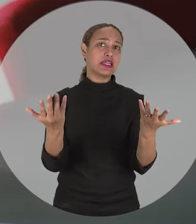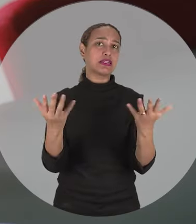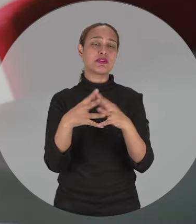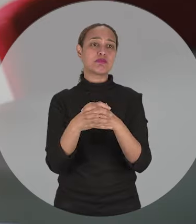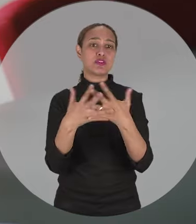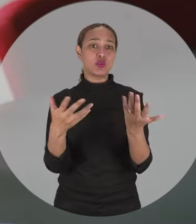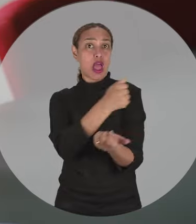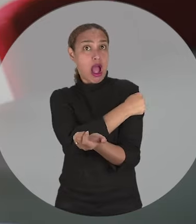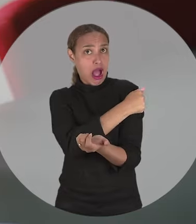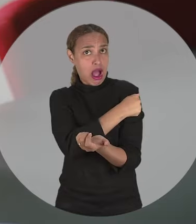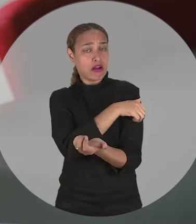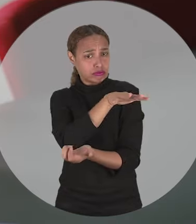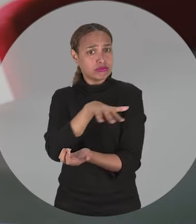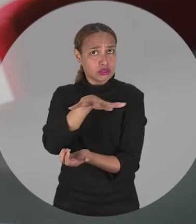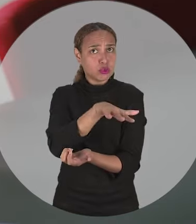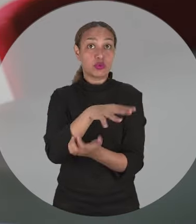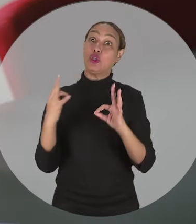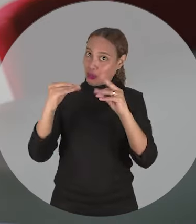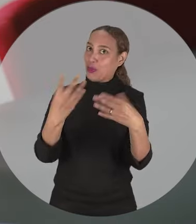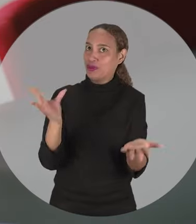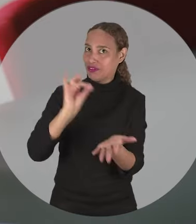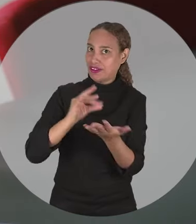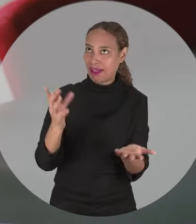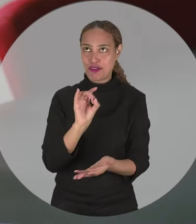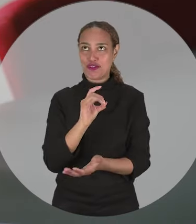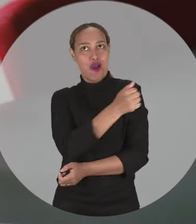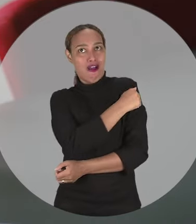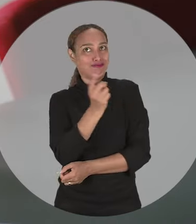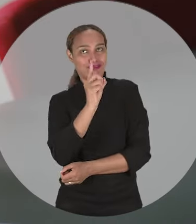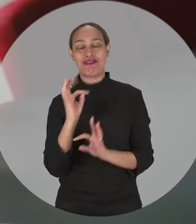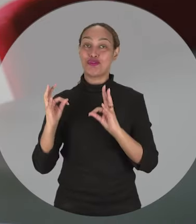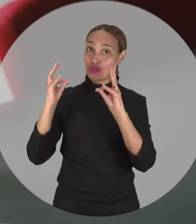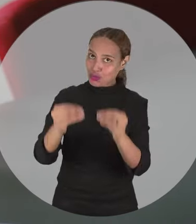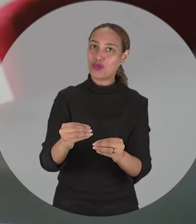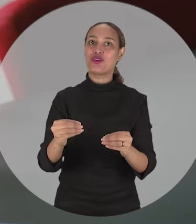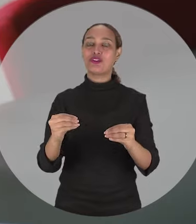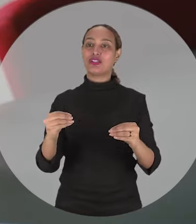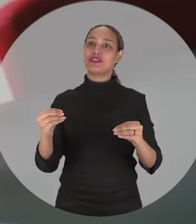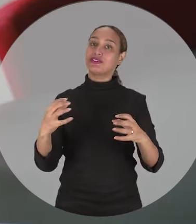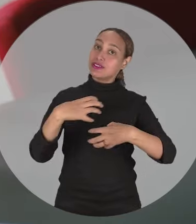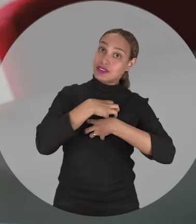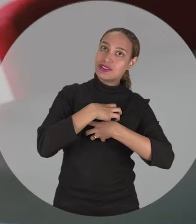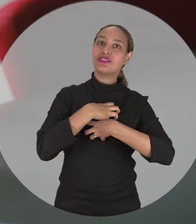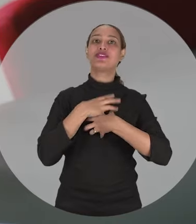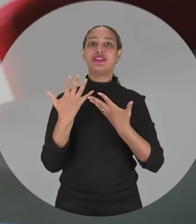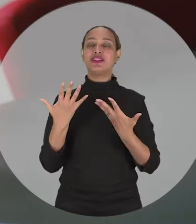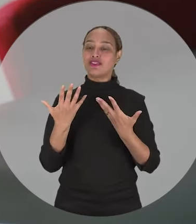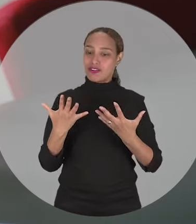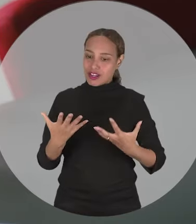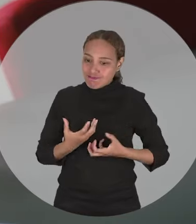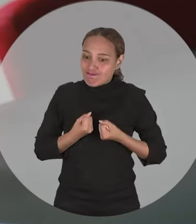em que os estudantes, e todos, na verdade, não só os estudantes, se sintam acolhidos